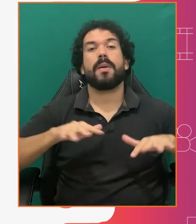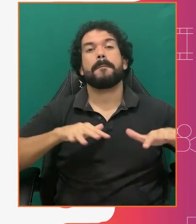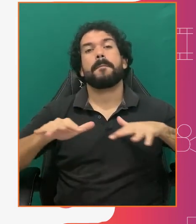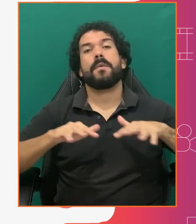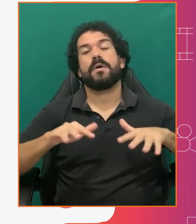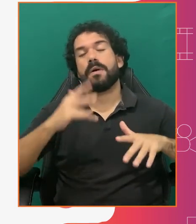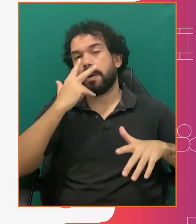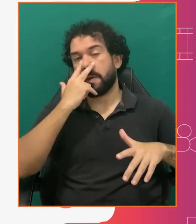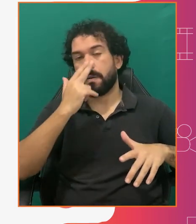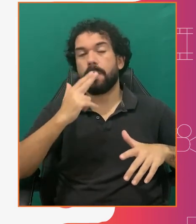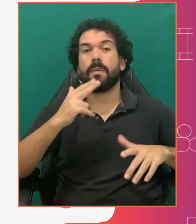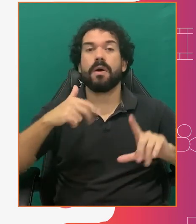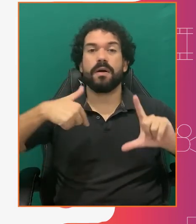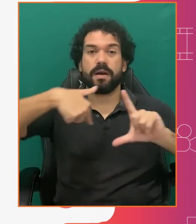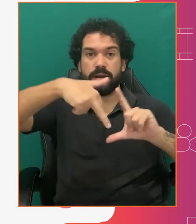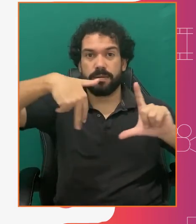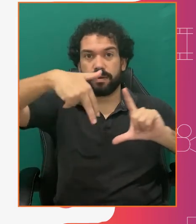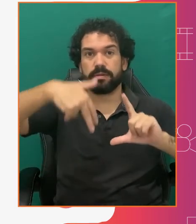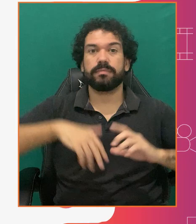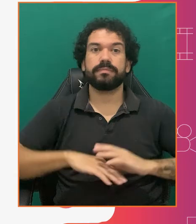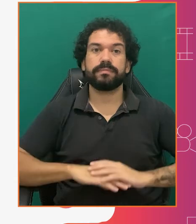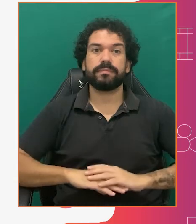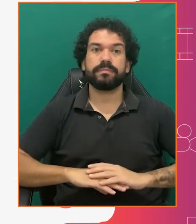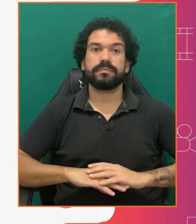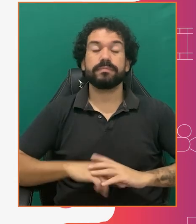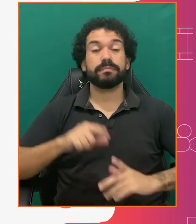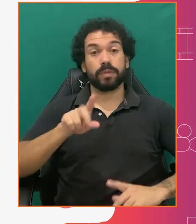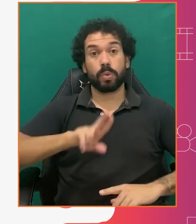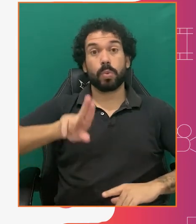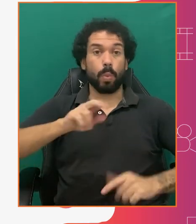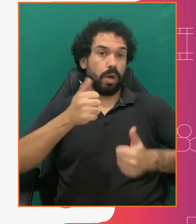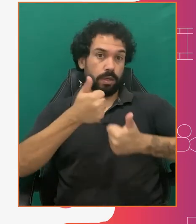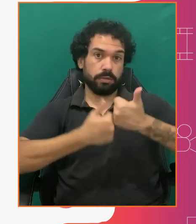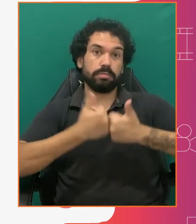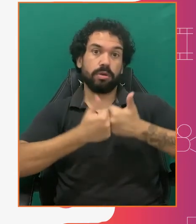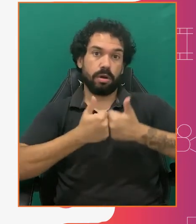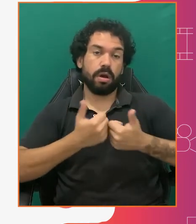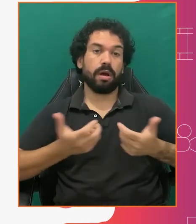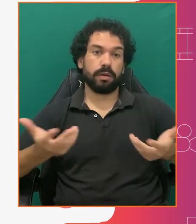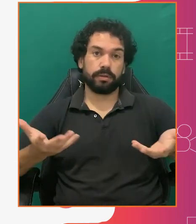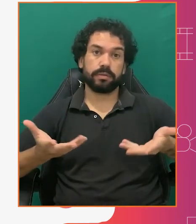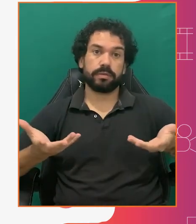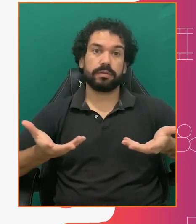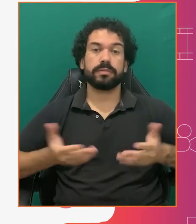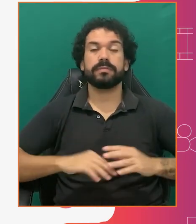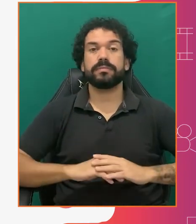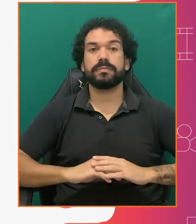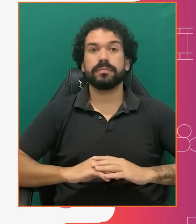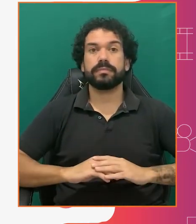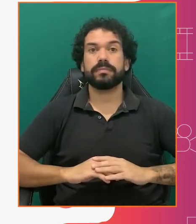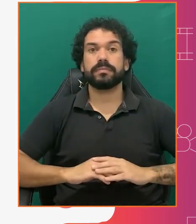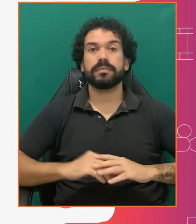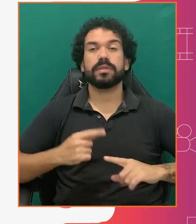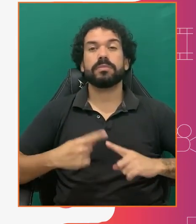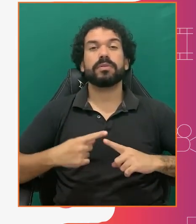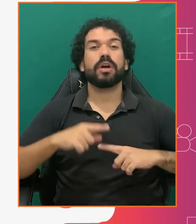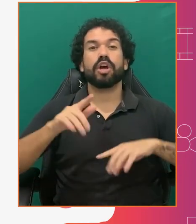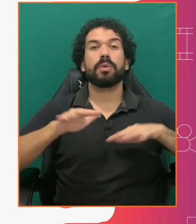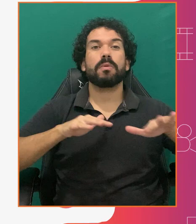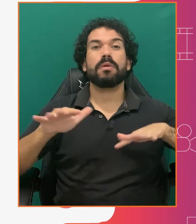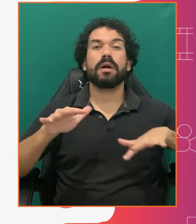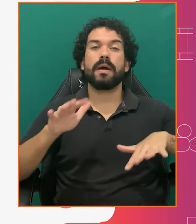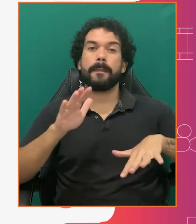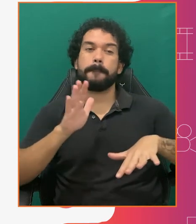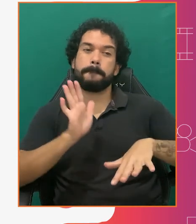movimento numa animação. Isso é muito usado nos jogos hoje em dia, porque assim os